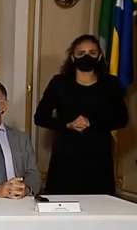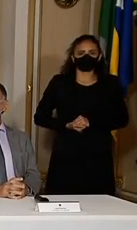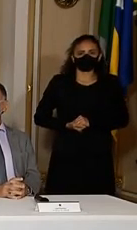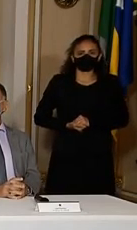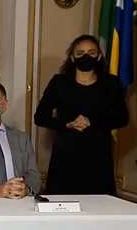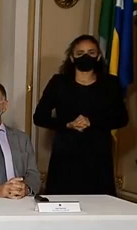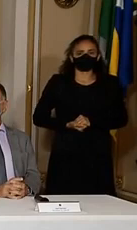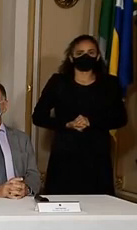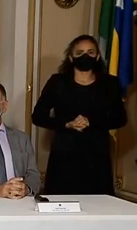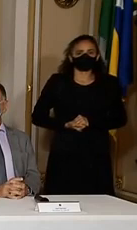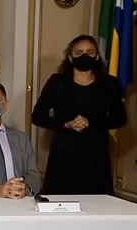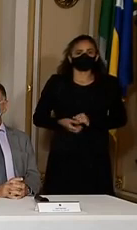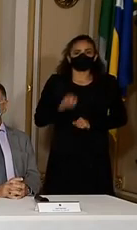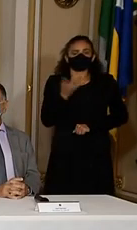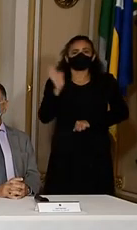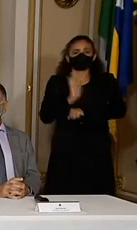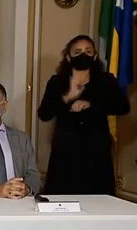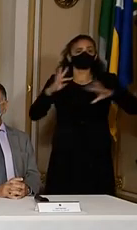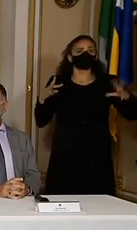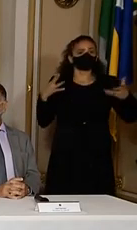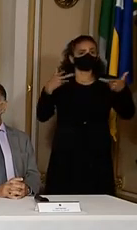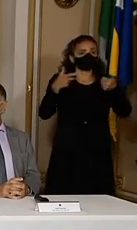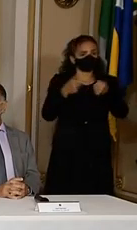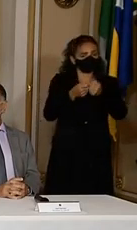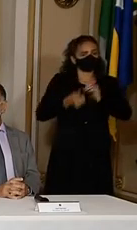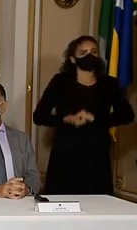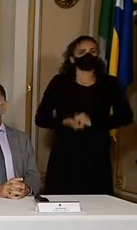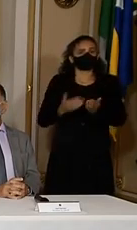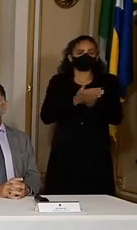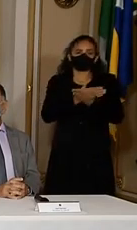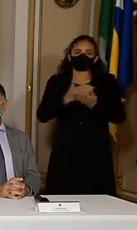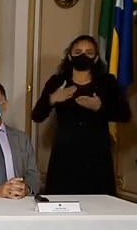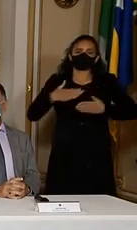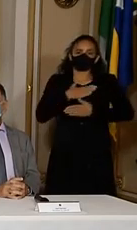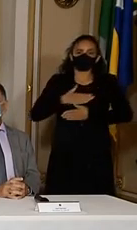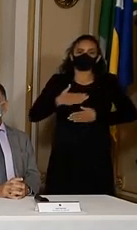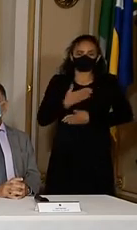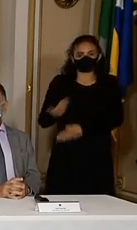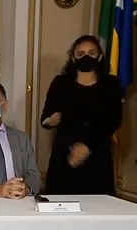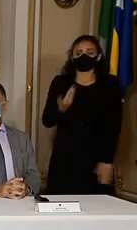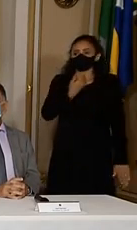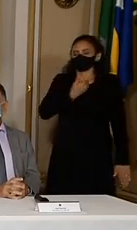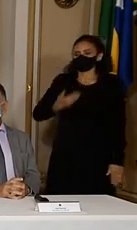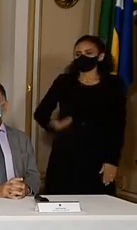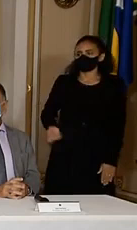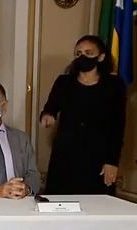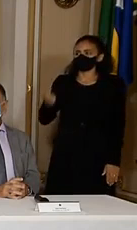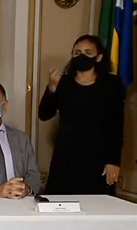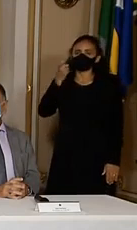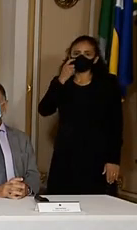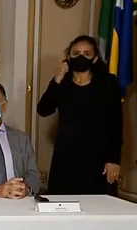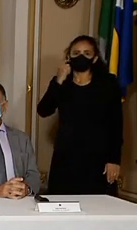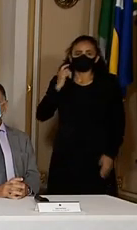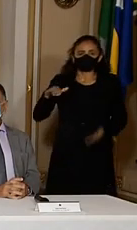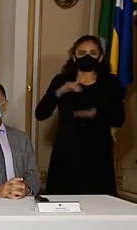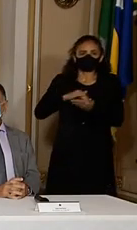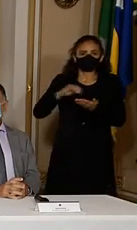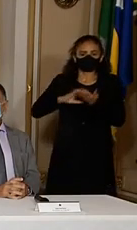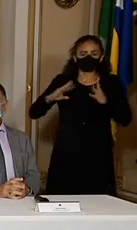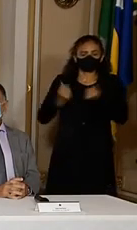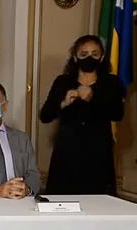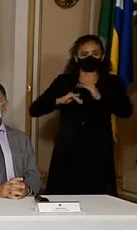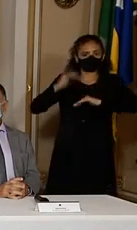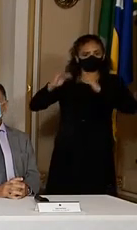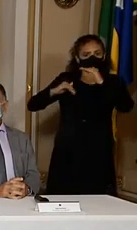Oi boa tarde a todos inicialmente gostaria de cumprimentar o governador Paulo Câmara secretário de